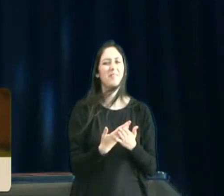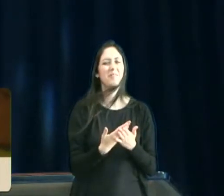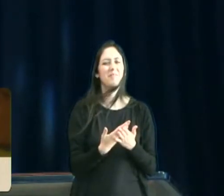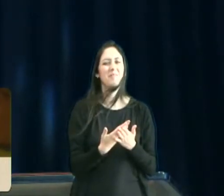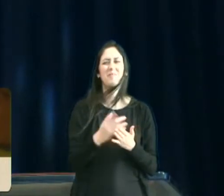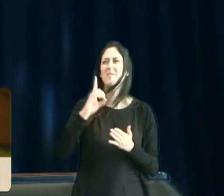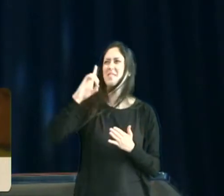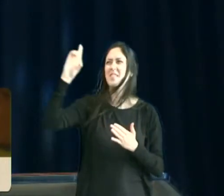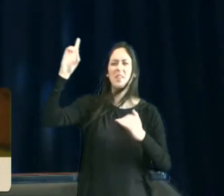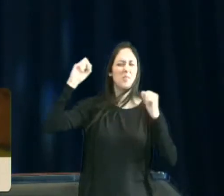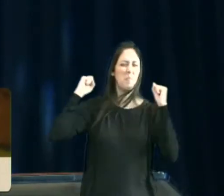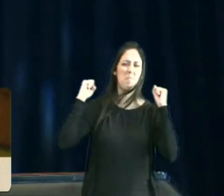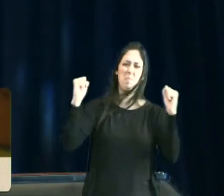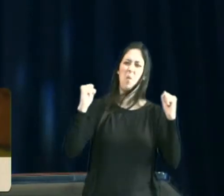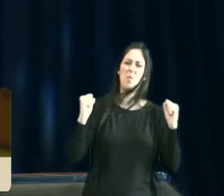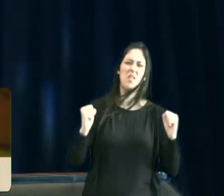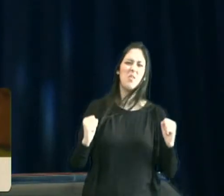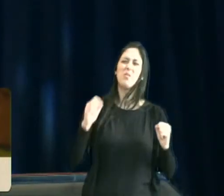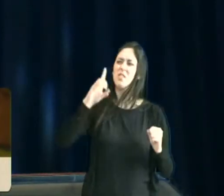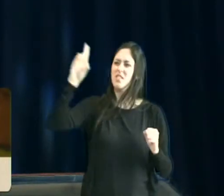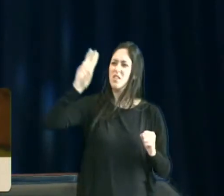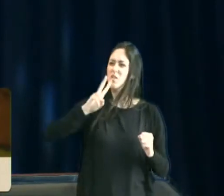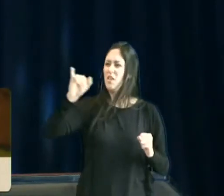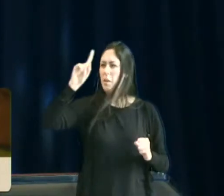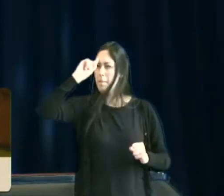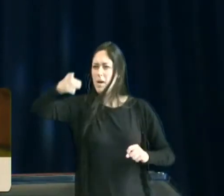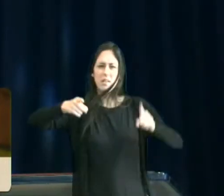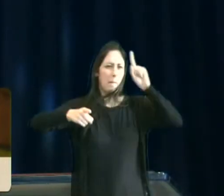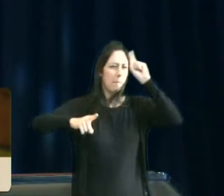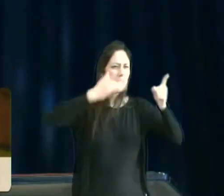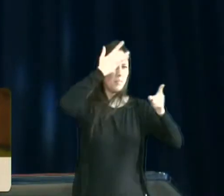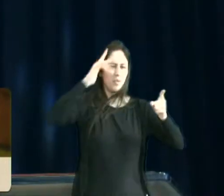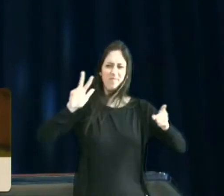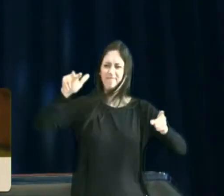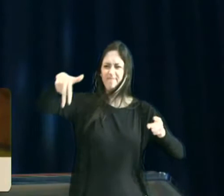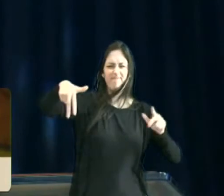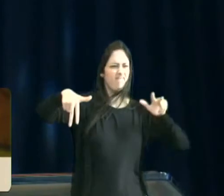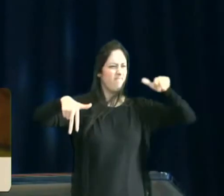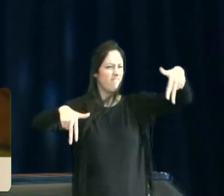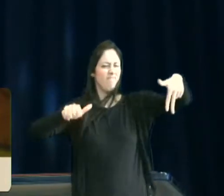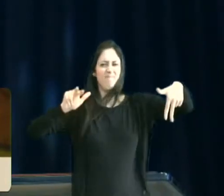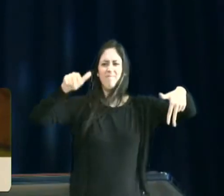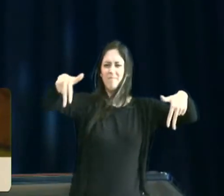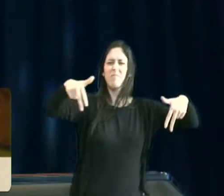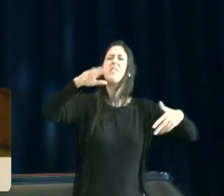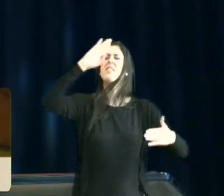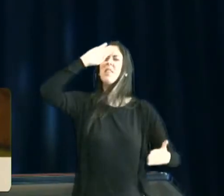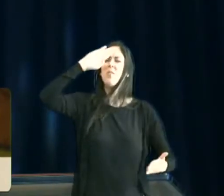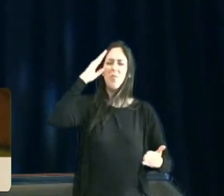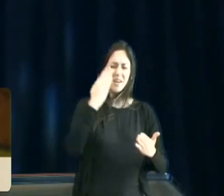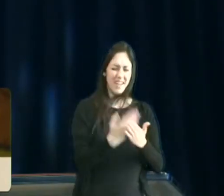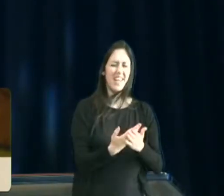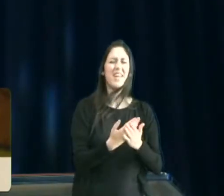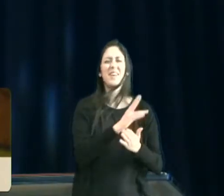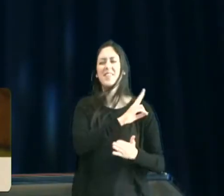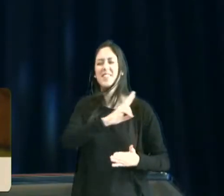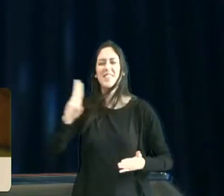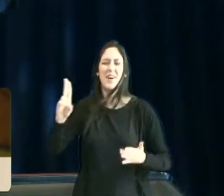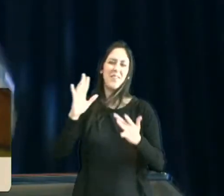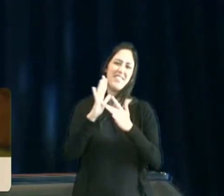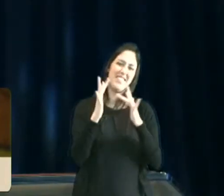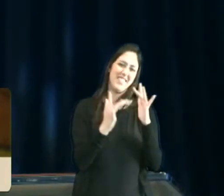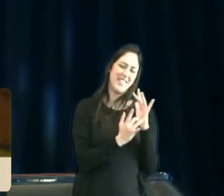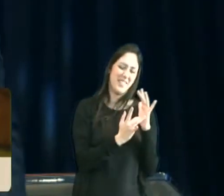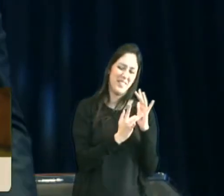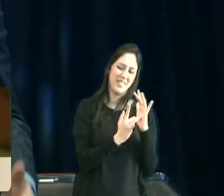cumi. Deus vai levantar pessoas nos nossos dias, hoje, em nome de